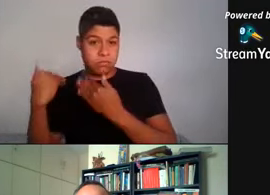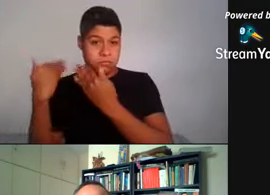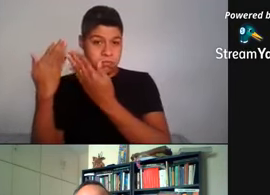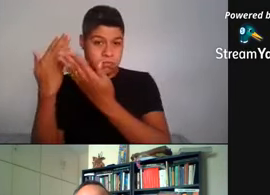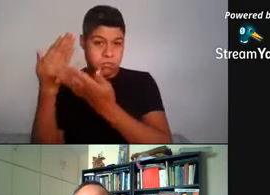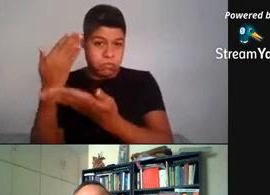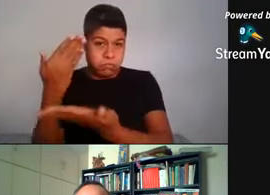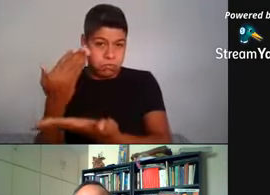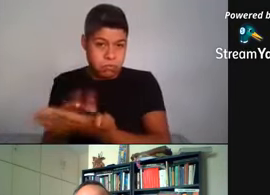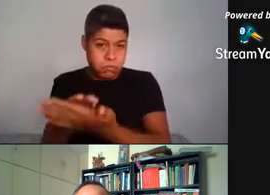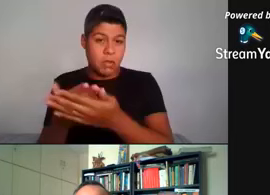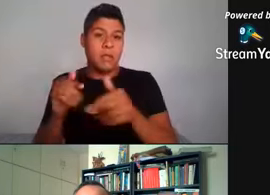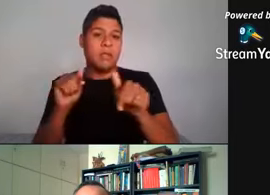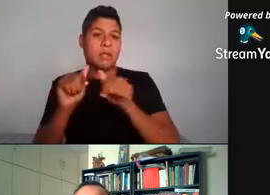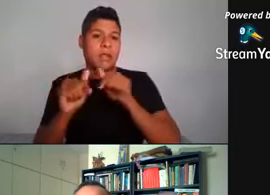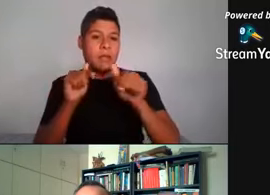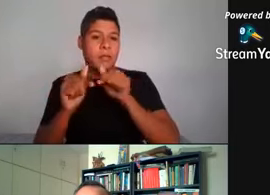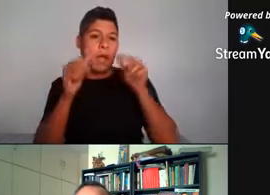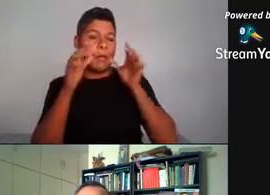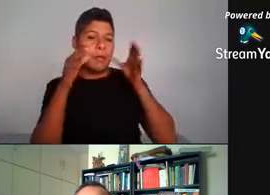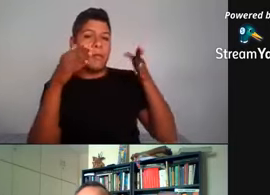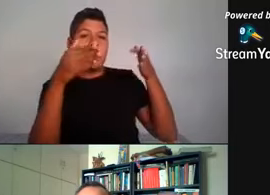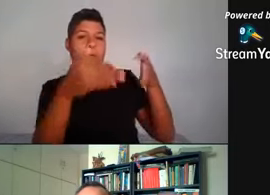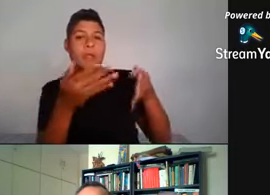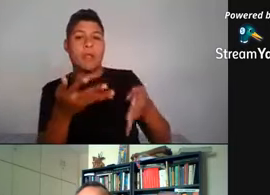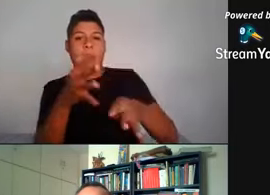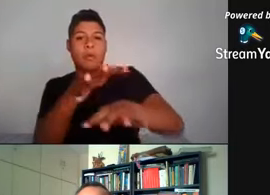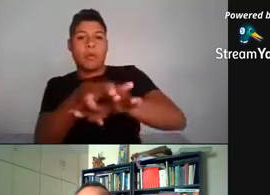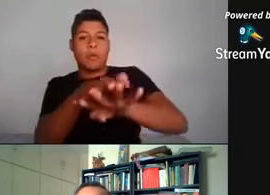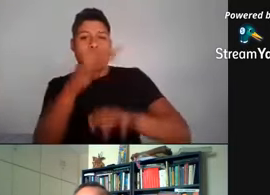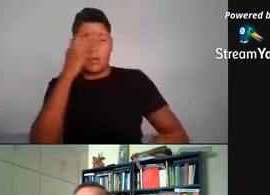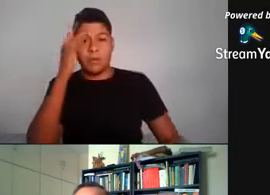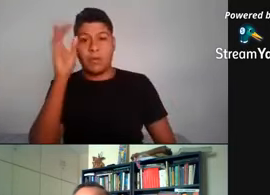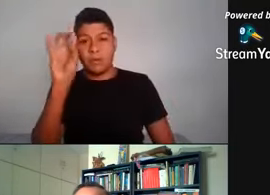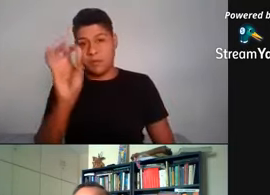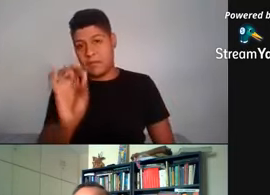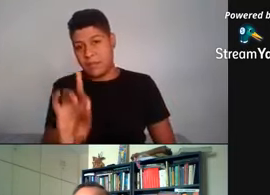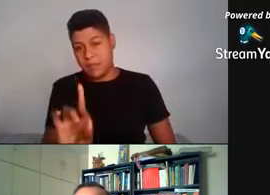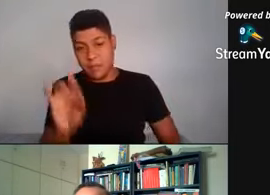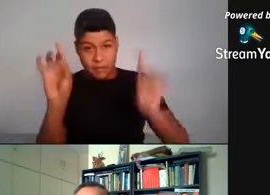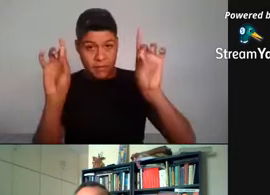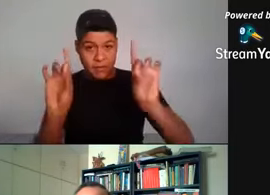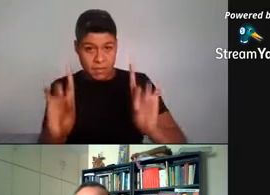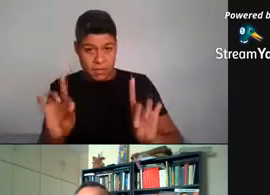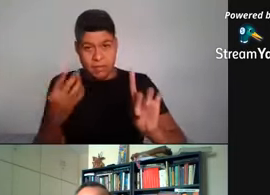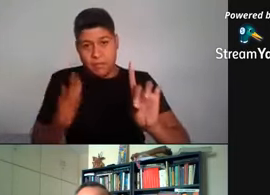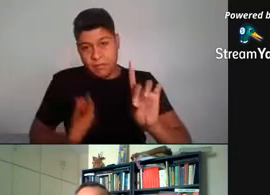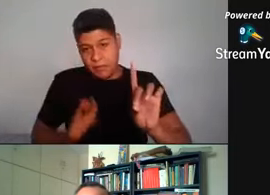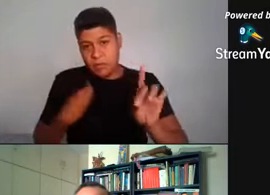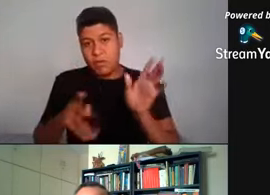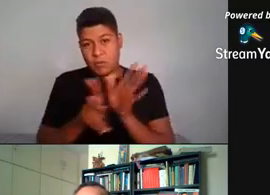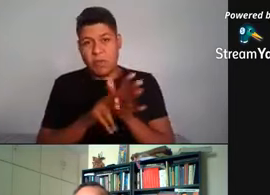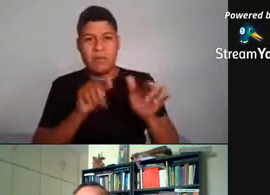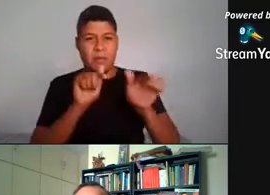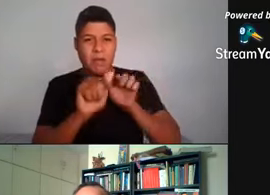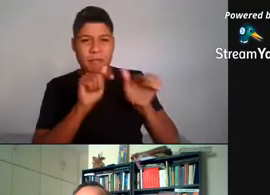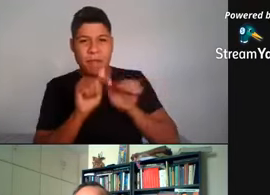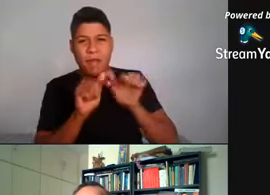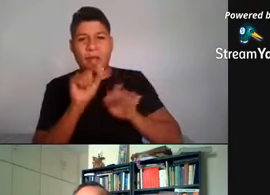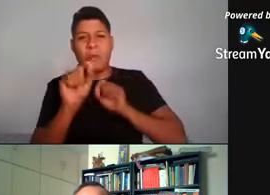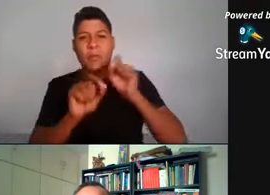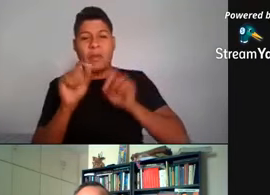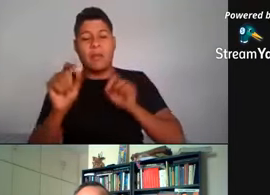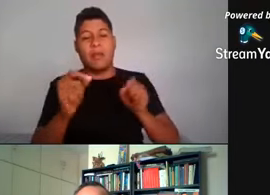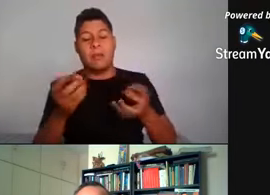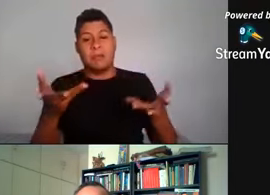meu trabalho, né, tem sido voltado à inclusão de pessoas com deficiência, boa parte disso na área do trabalho, que foi aí onde eu tive a honra